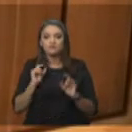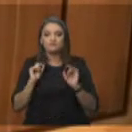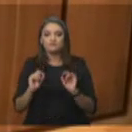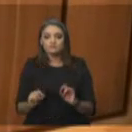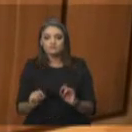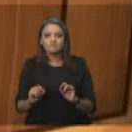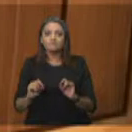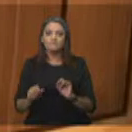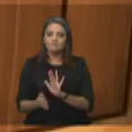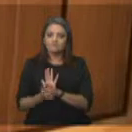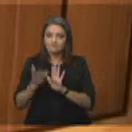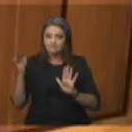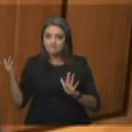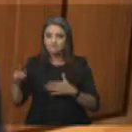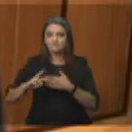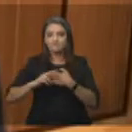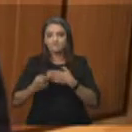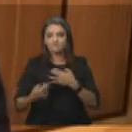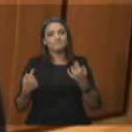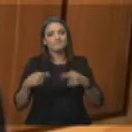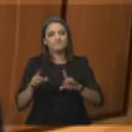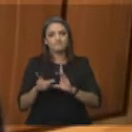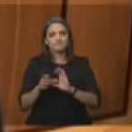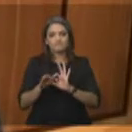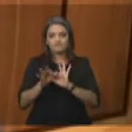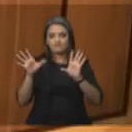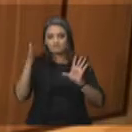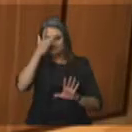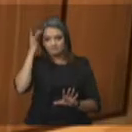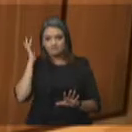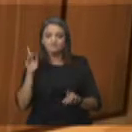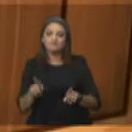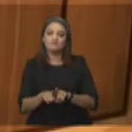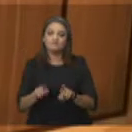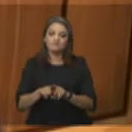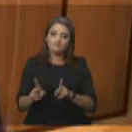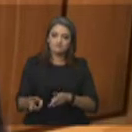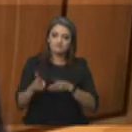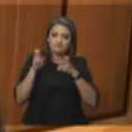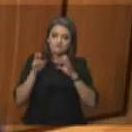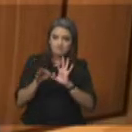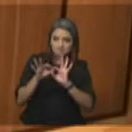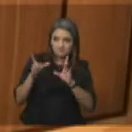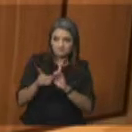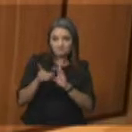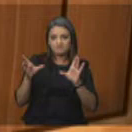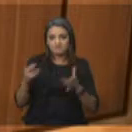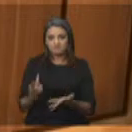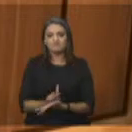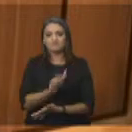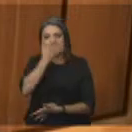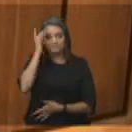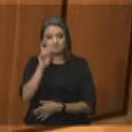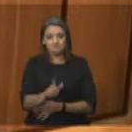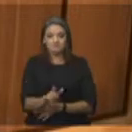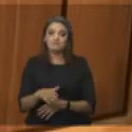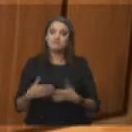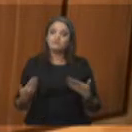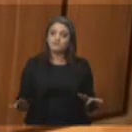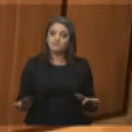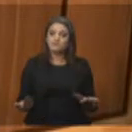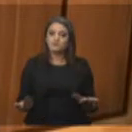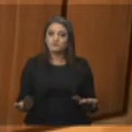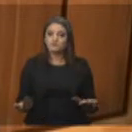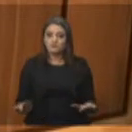sérias repercussões para a liberdade do indivíduo e para a percepção das liberdades democráticas por esse indivíduo. Nesse sentido,